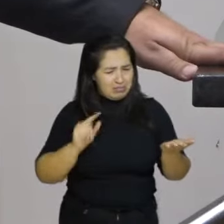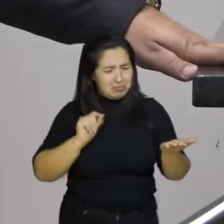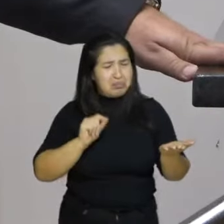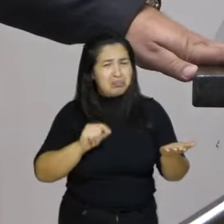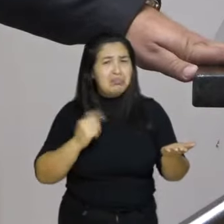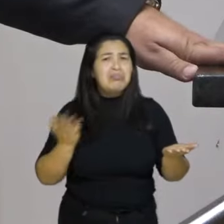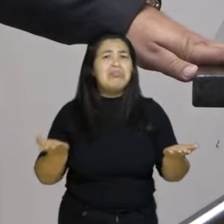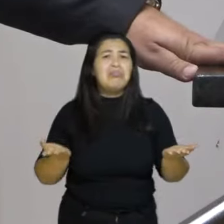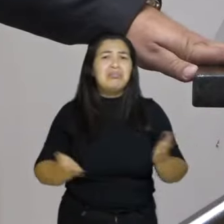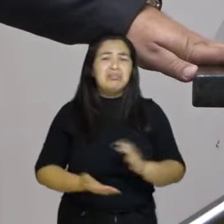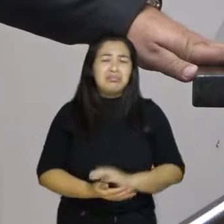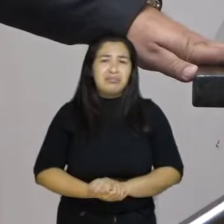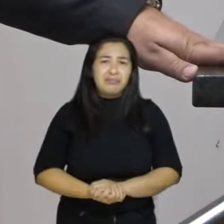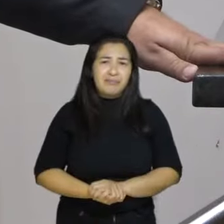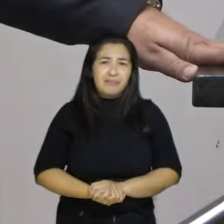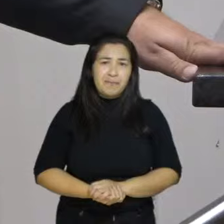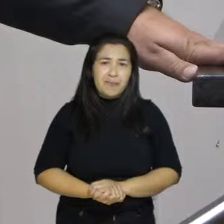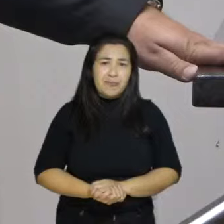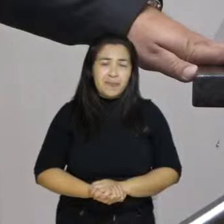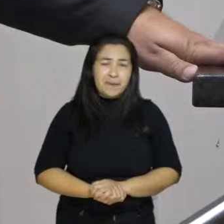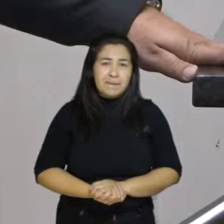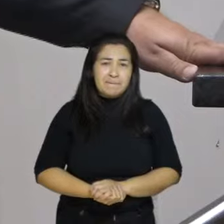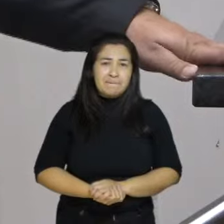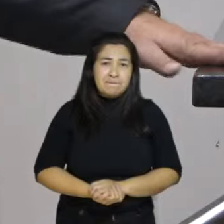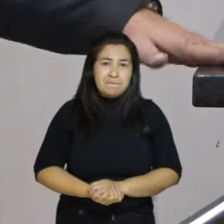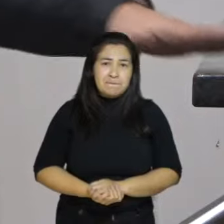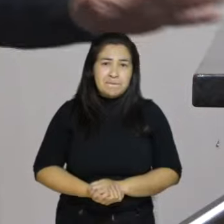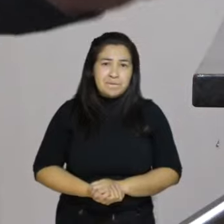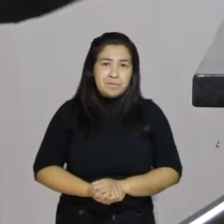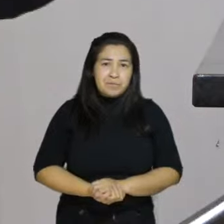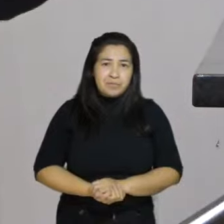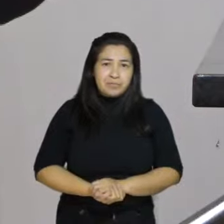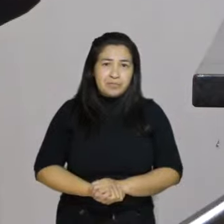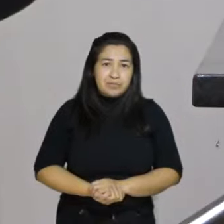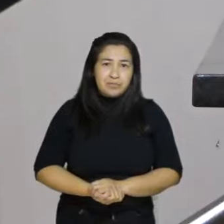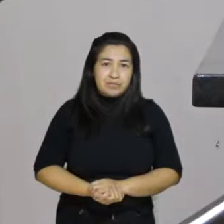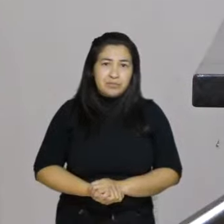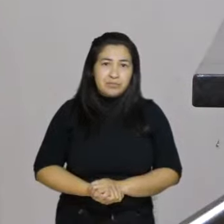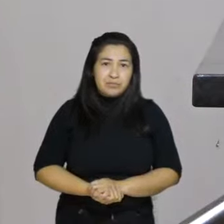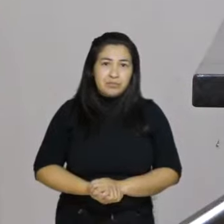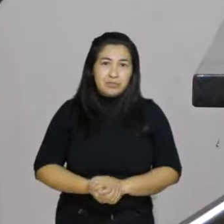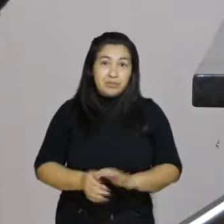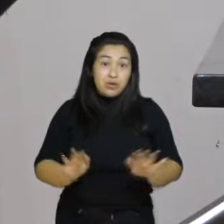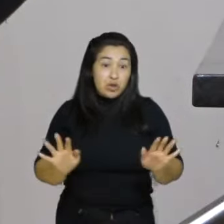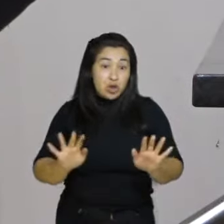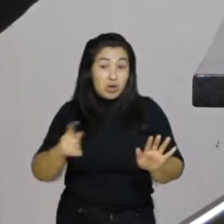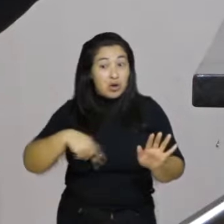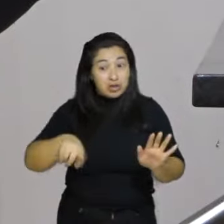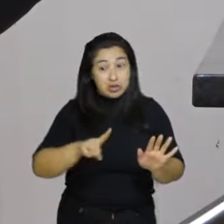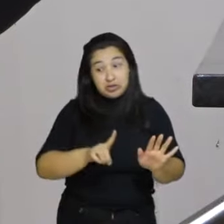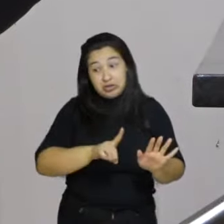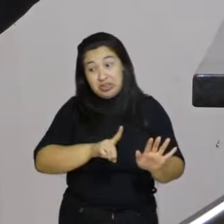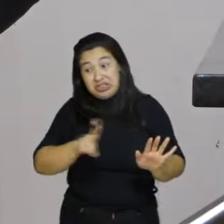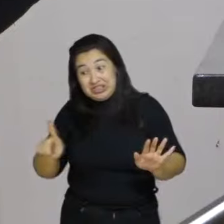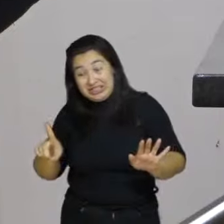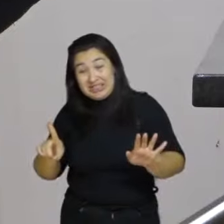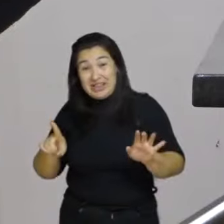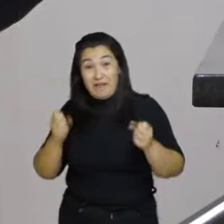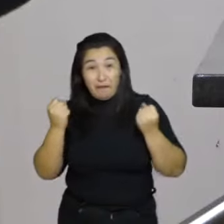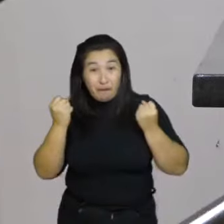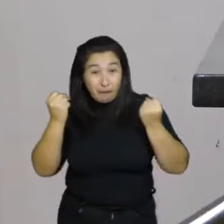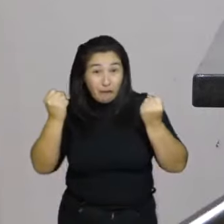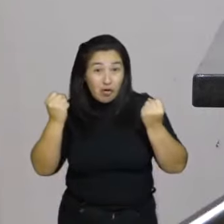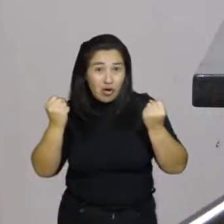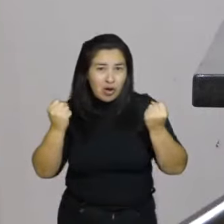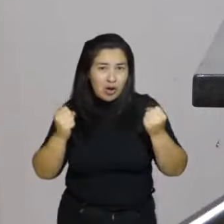estão buscando gessi nossa nós somos direita extrema